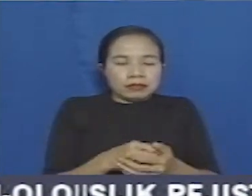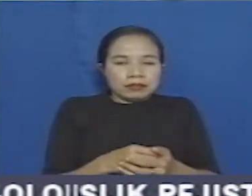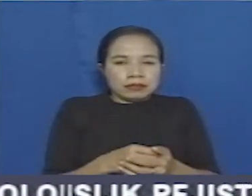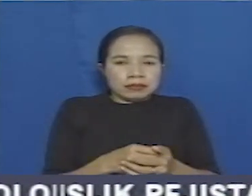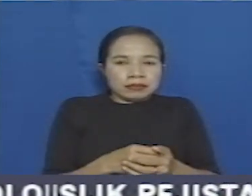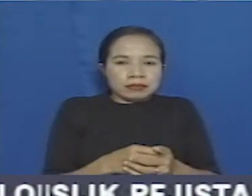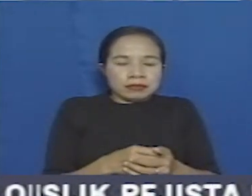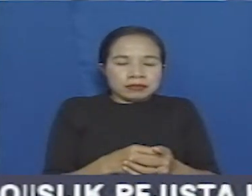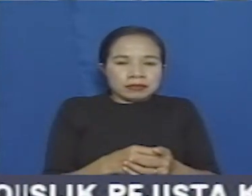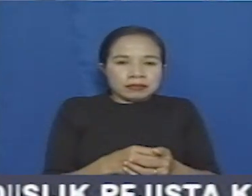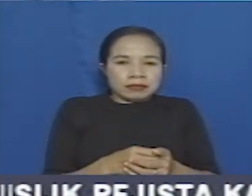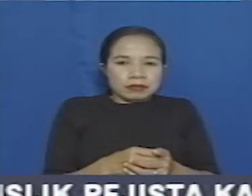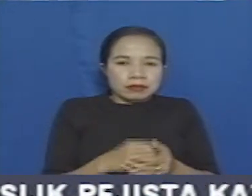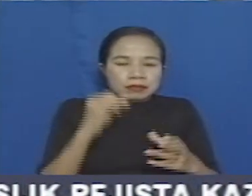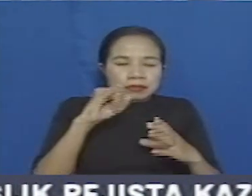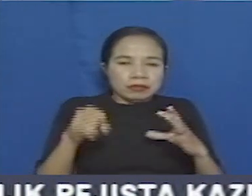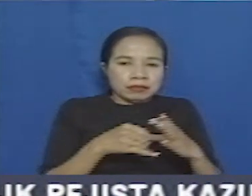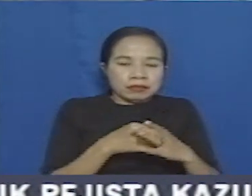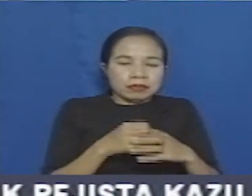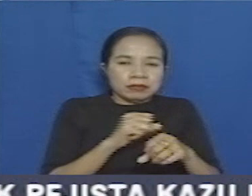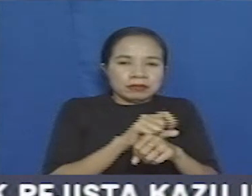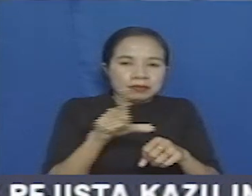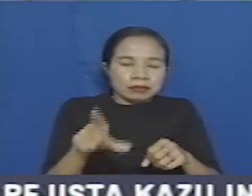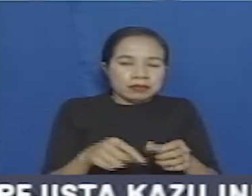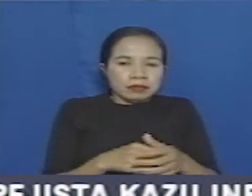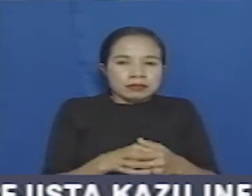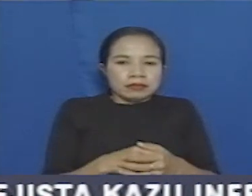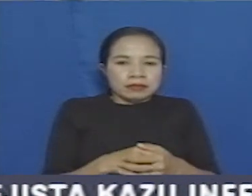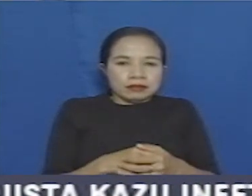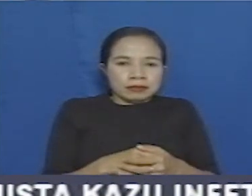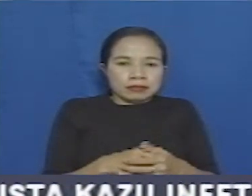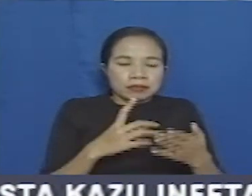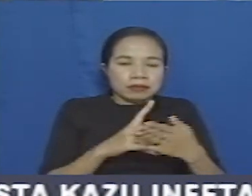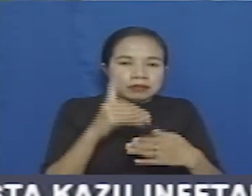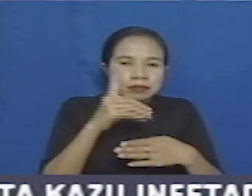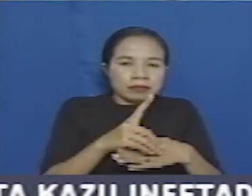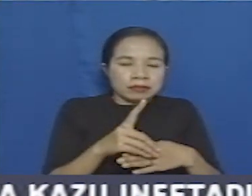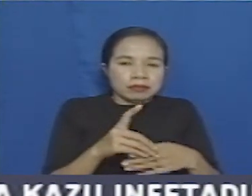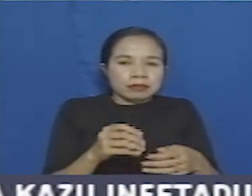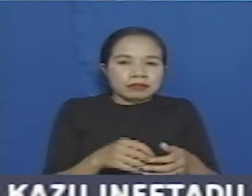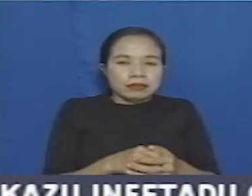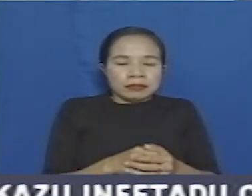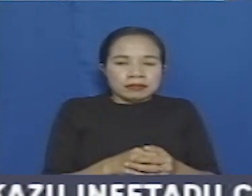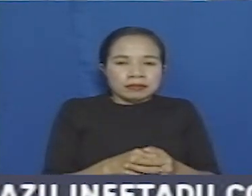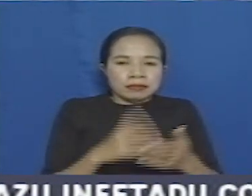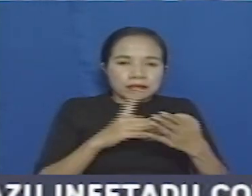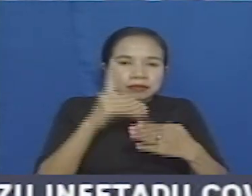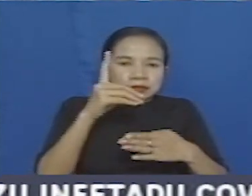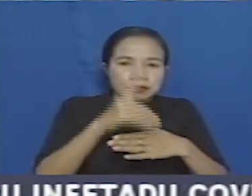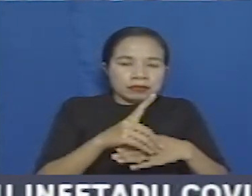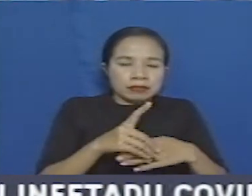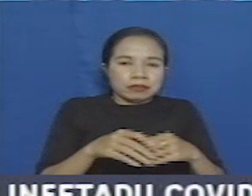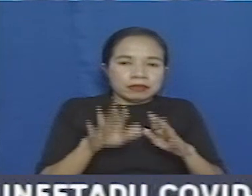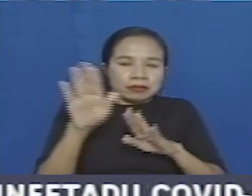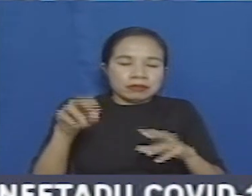social, habitação no inclusão social, setor produtivo, desenvolvimento setor privado, desenvolvimento